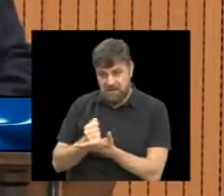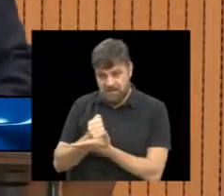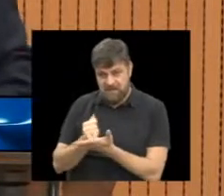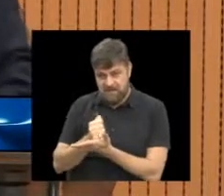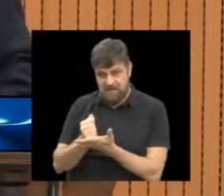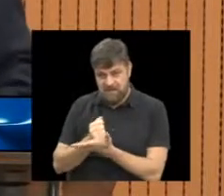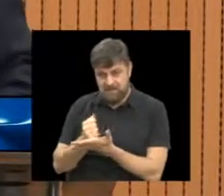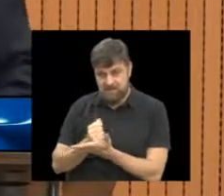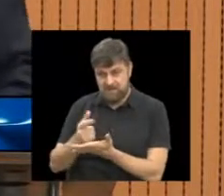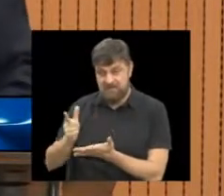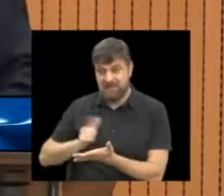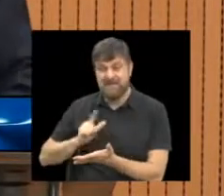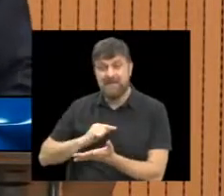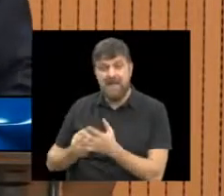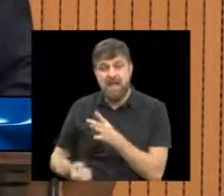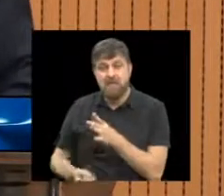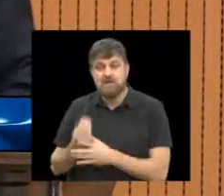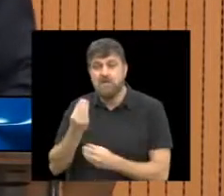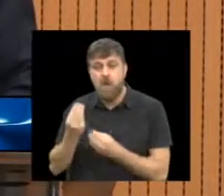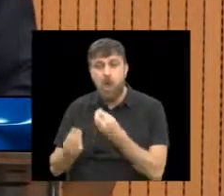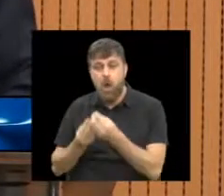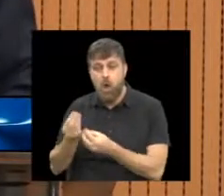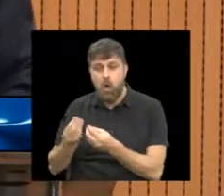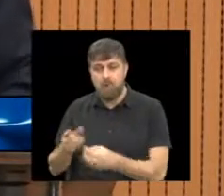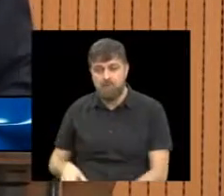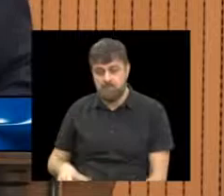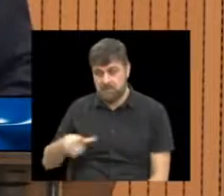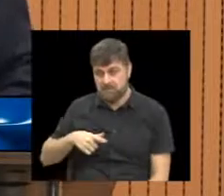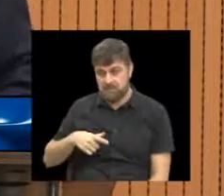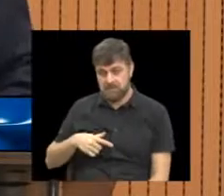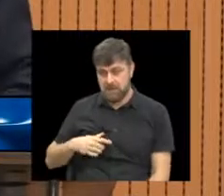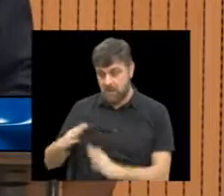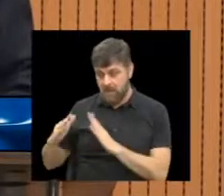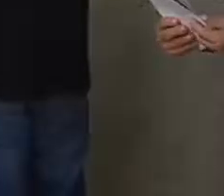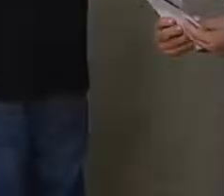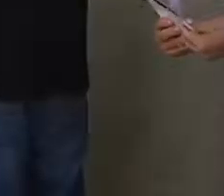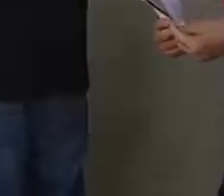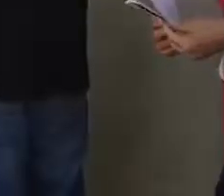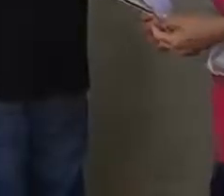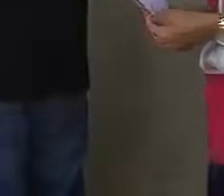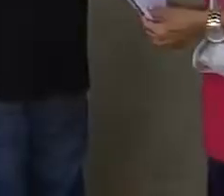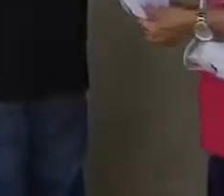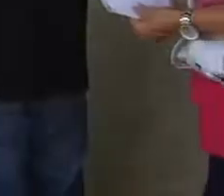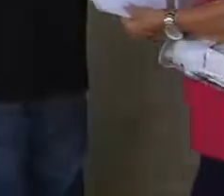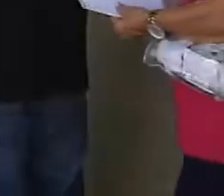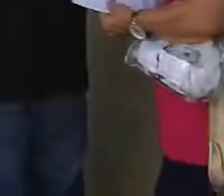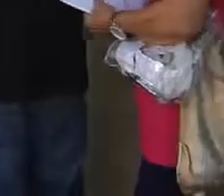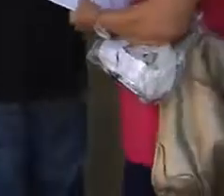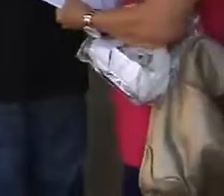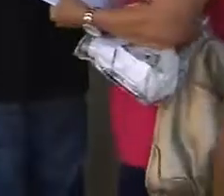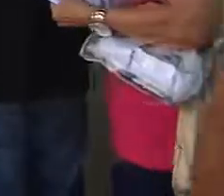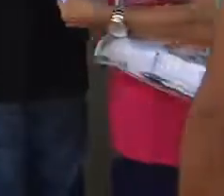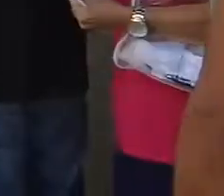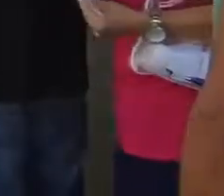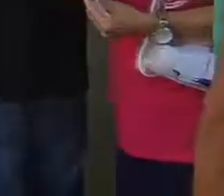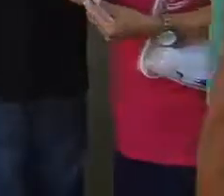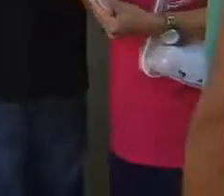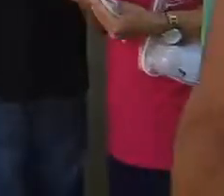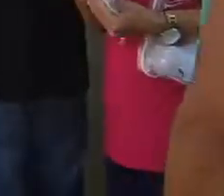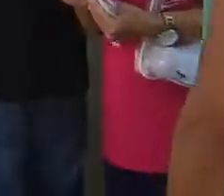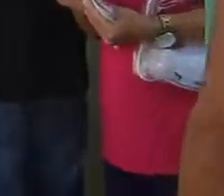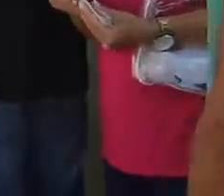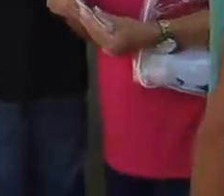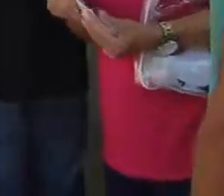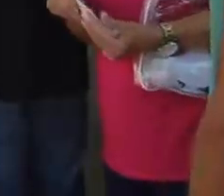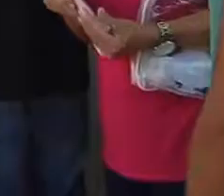seja realizada em um local descentralizado. Para o vereador, a sede localizada na rua